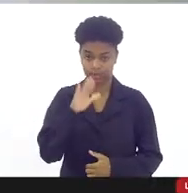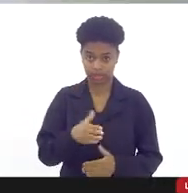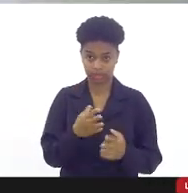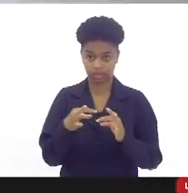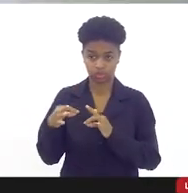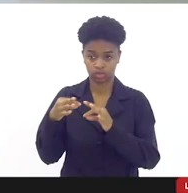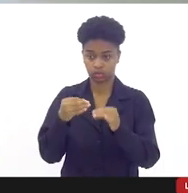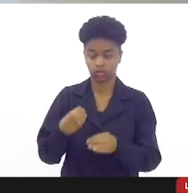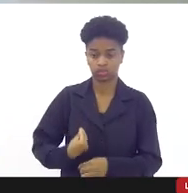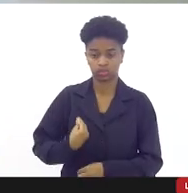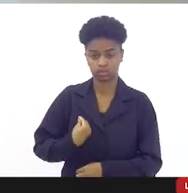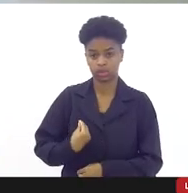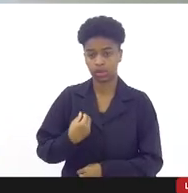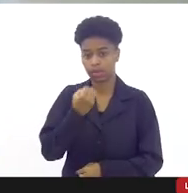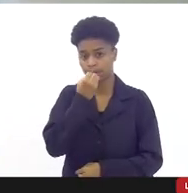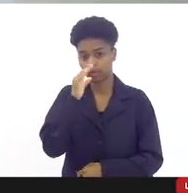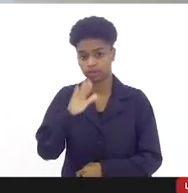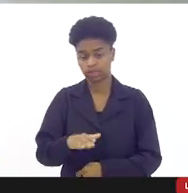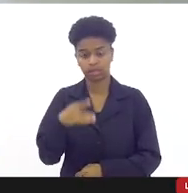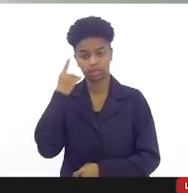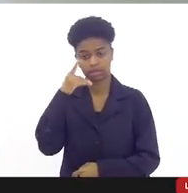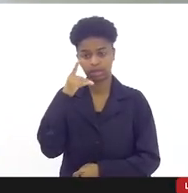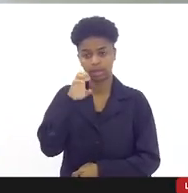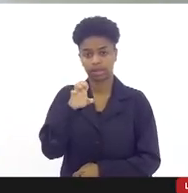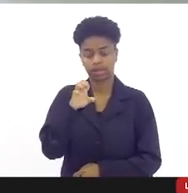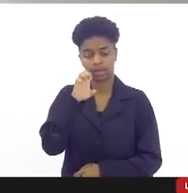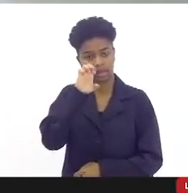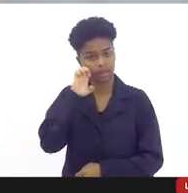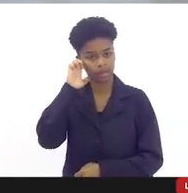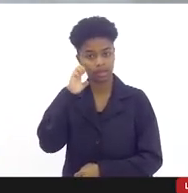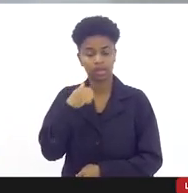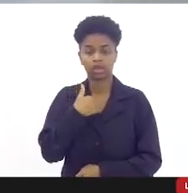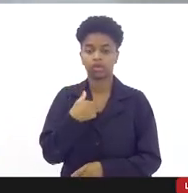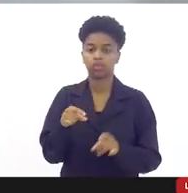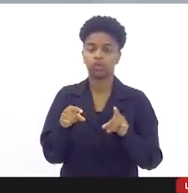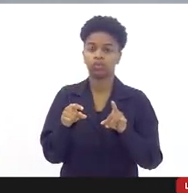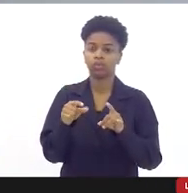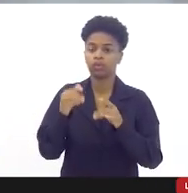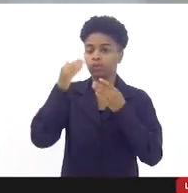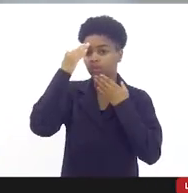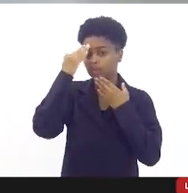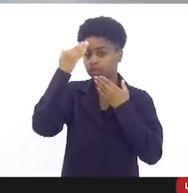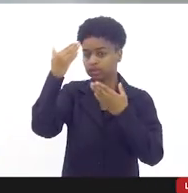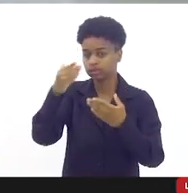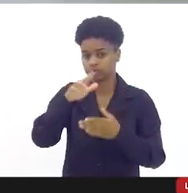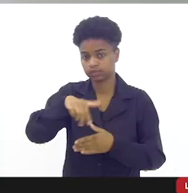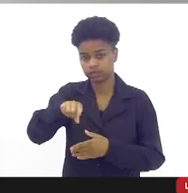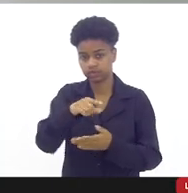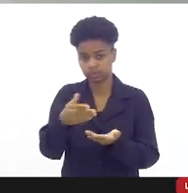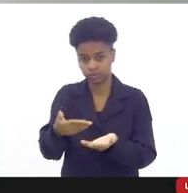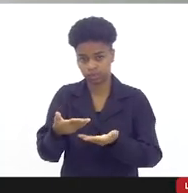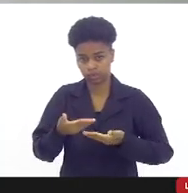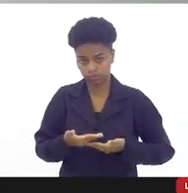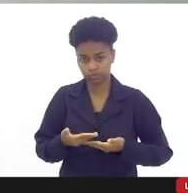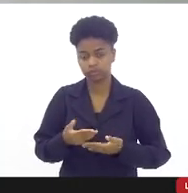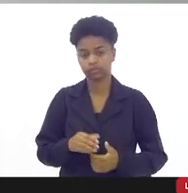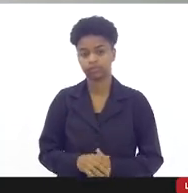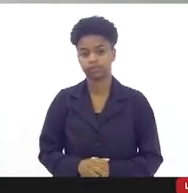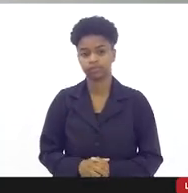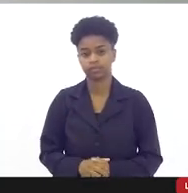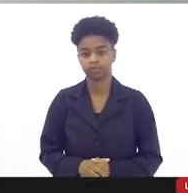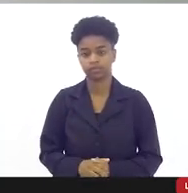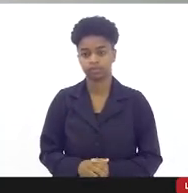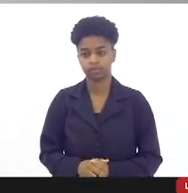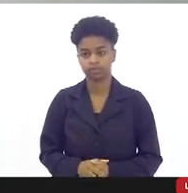todas Presidente e boa tarde queria agradecer pelo convite aqui né se manifestando eu